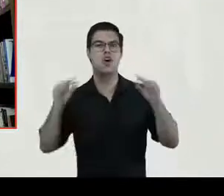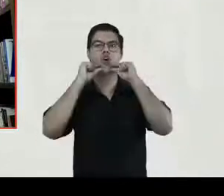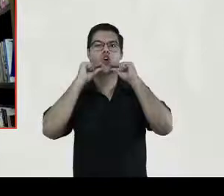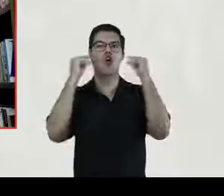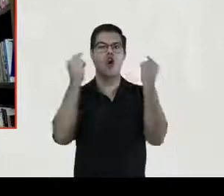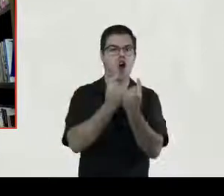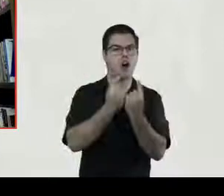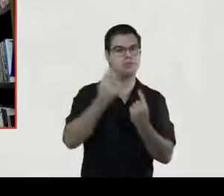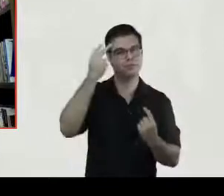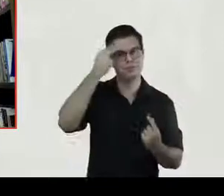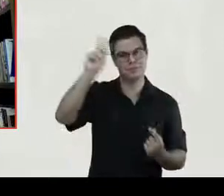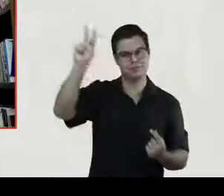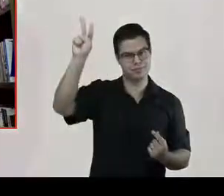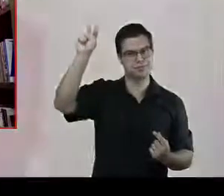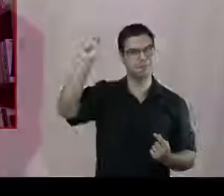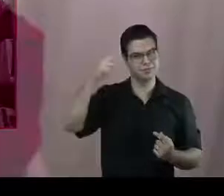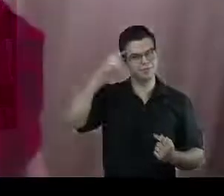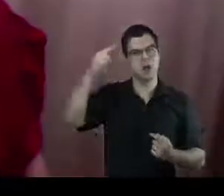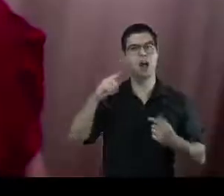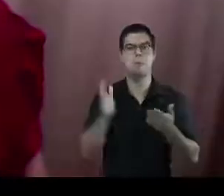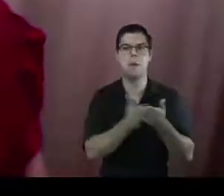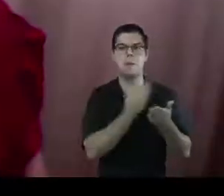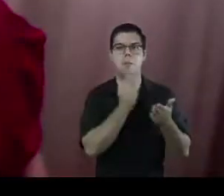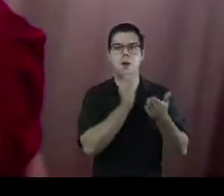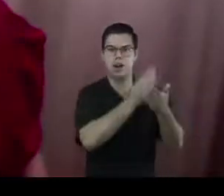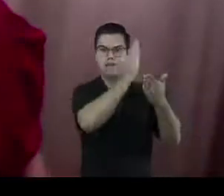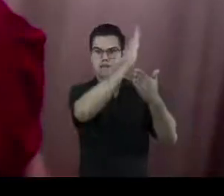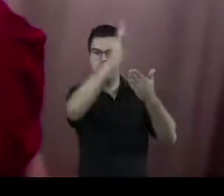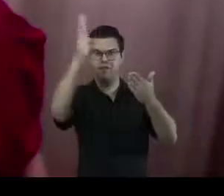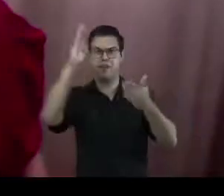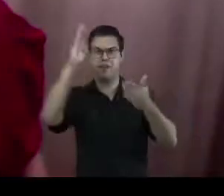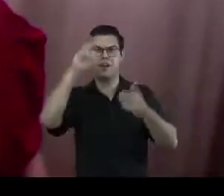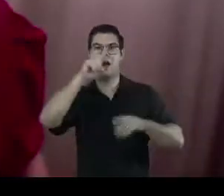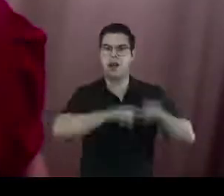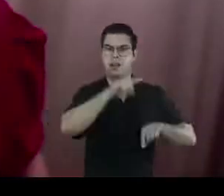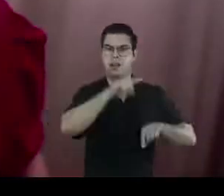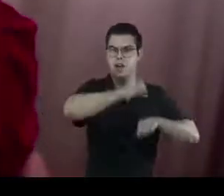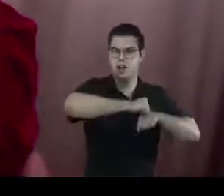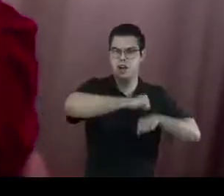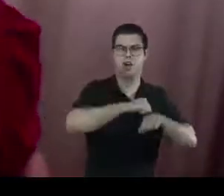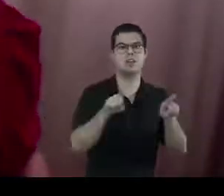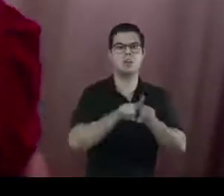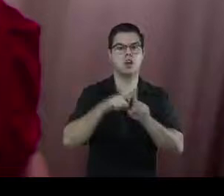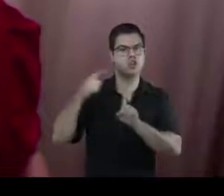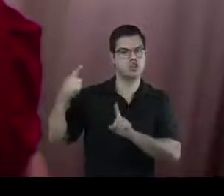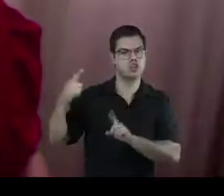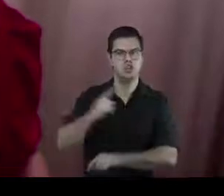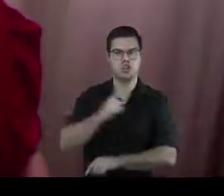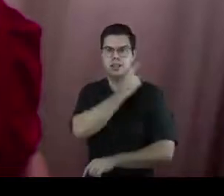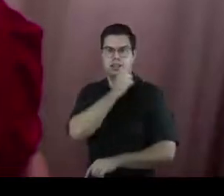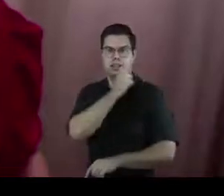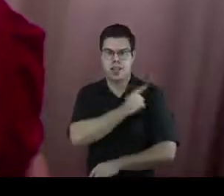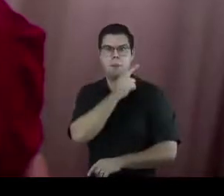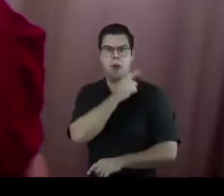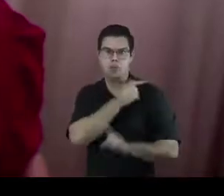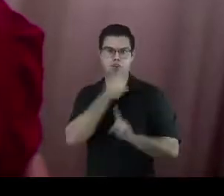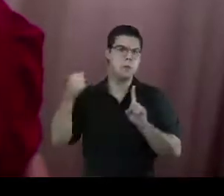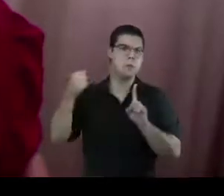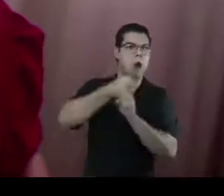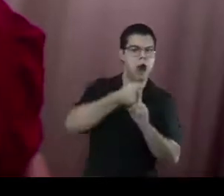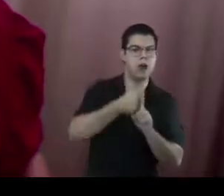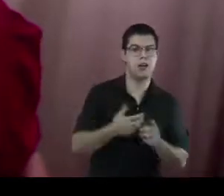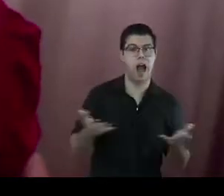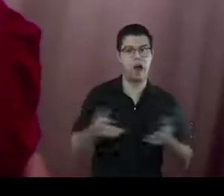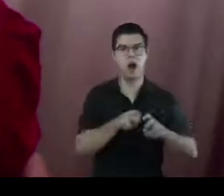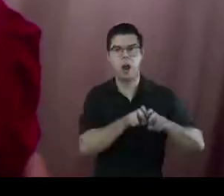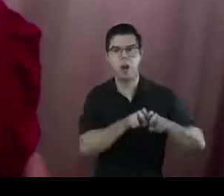sobre bibliografia material e seus impactos no gerenciamento do patrimônio bibliográfico. Infelizmente, teremos que terminar essa mesa para passar para a